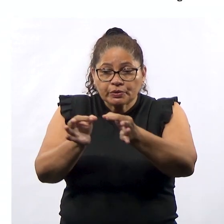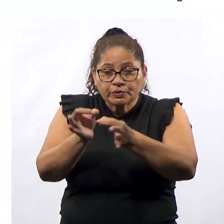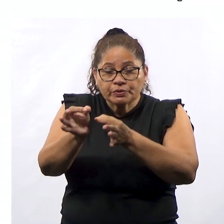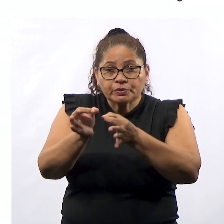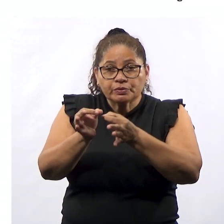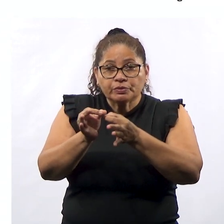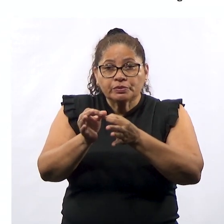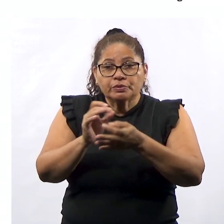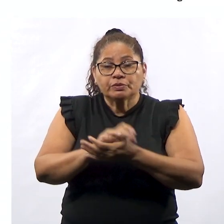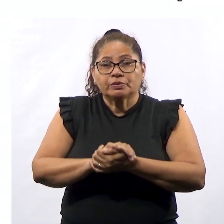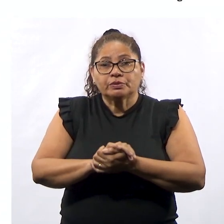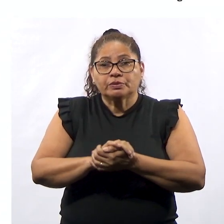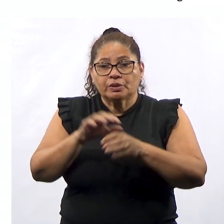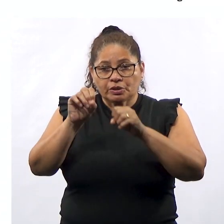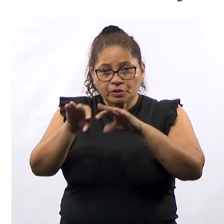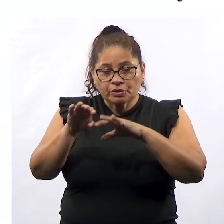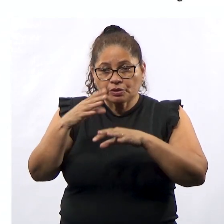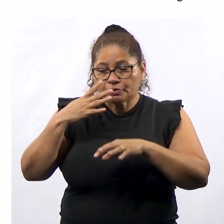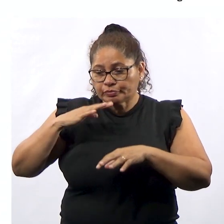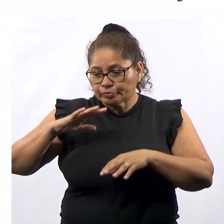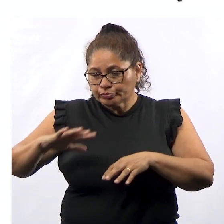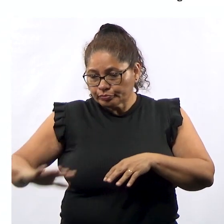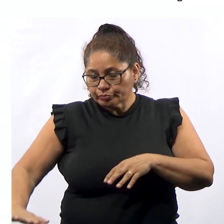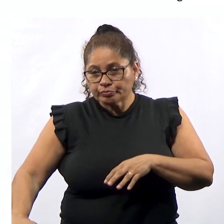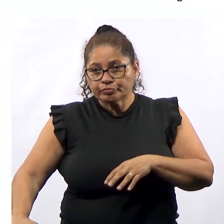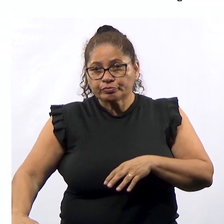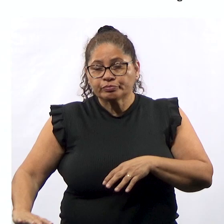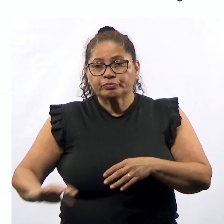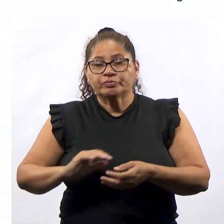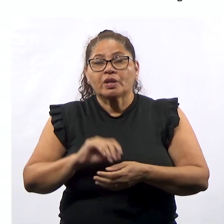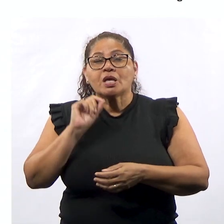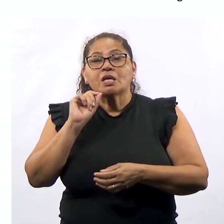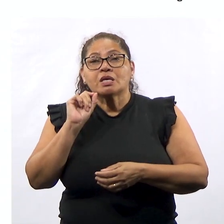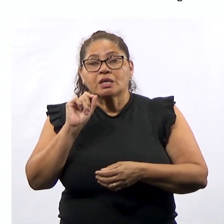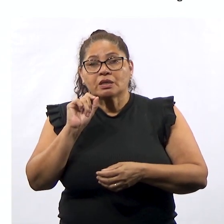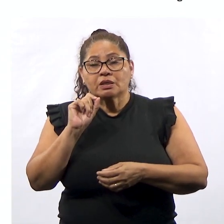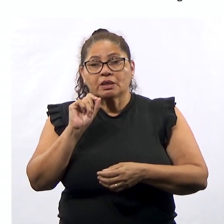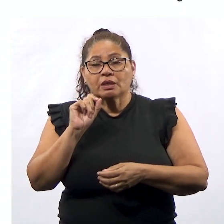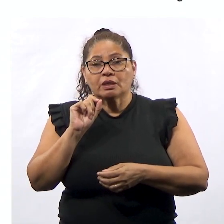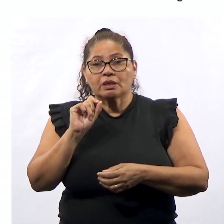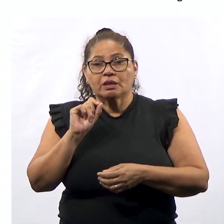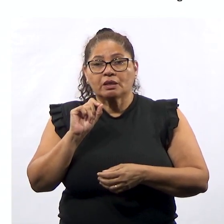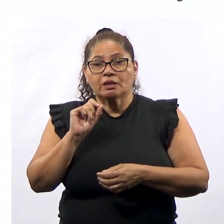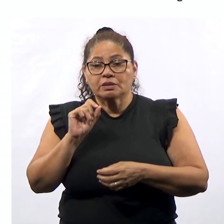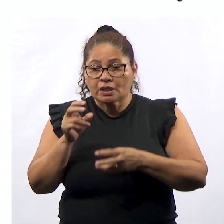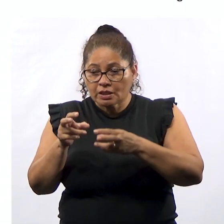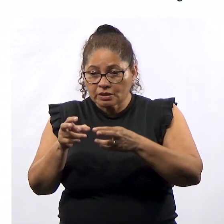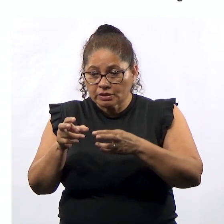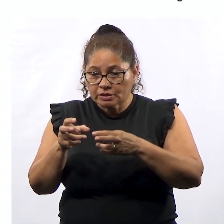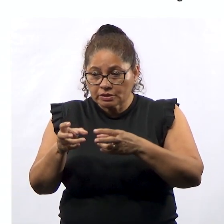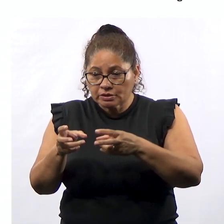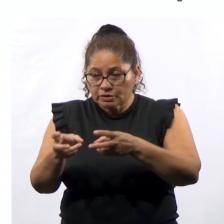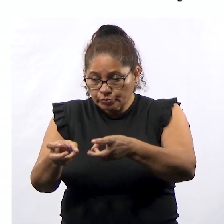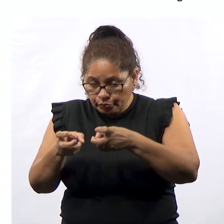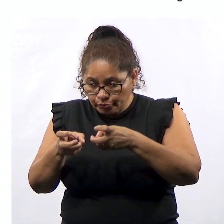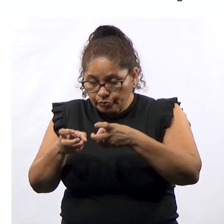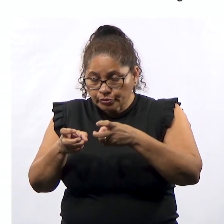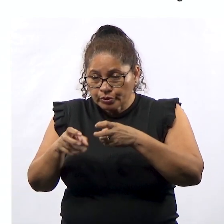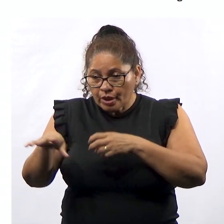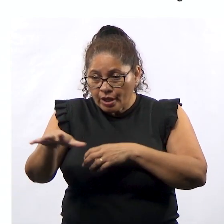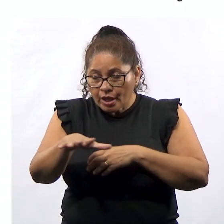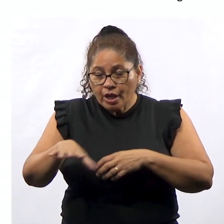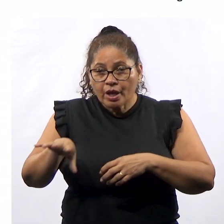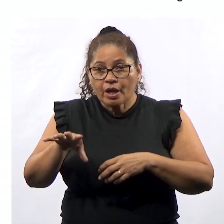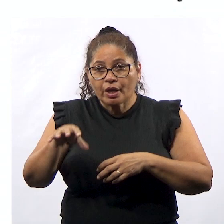organização. Nós temos a educação infantil, que na educação infantil, se a gente observar, as áreas